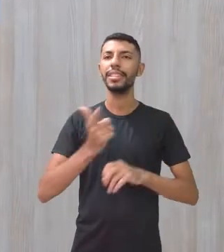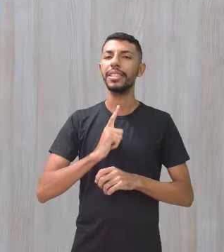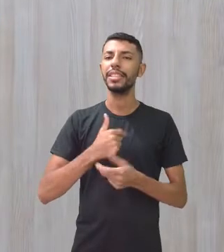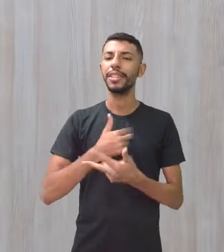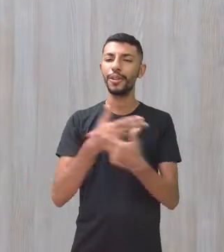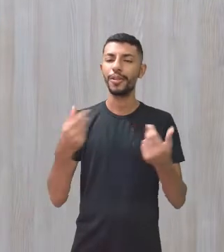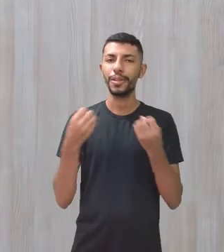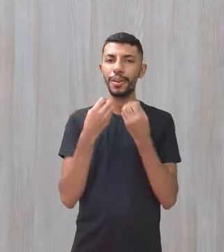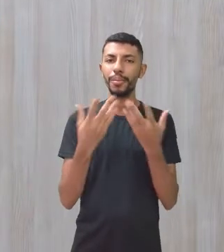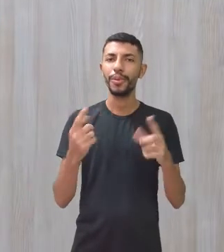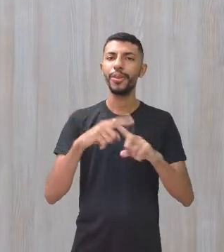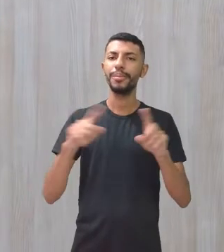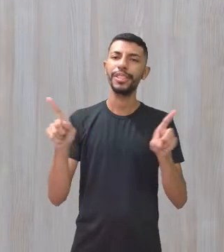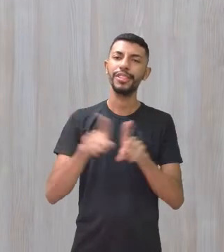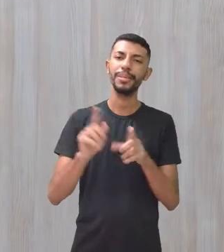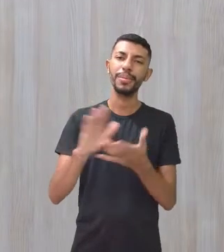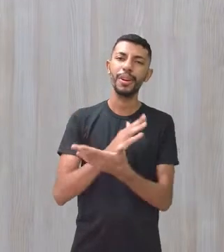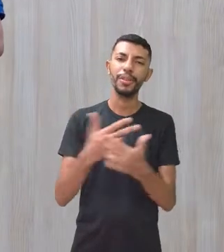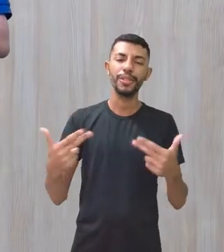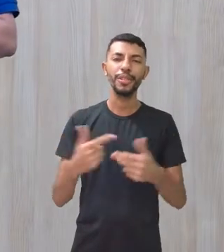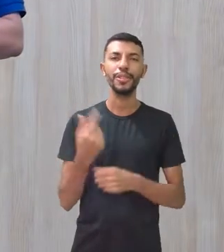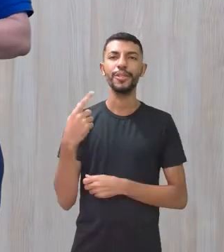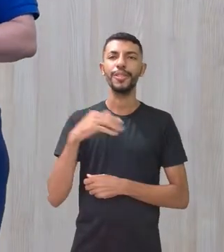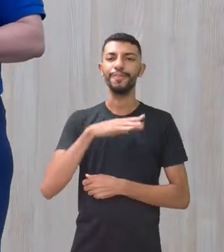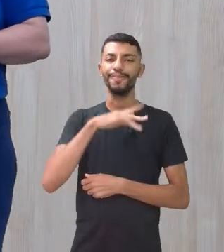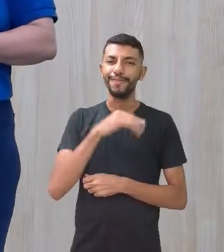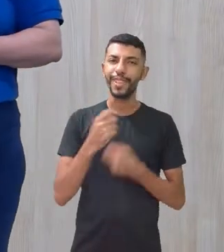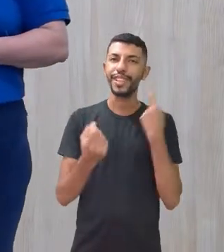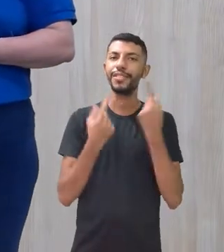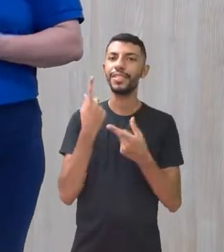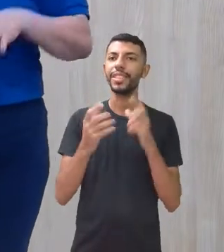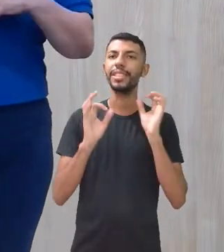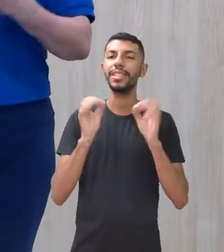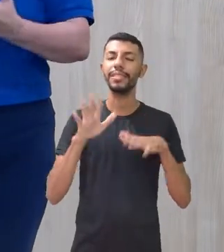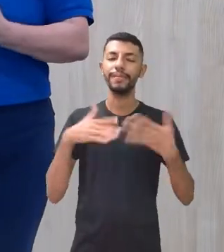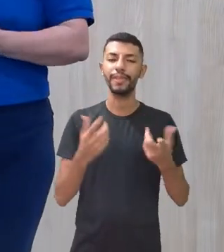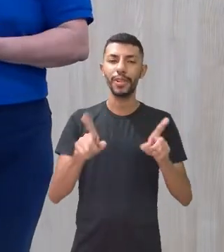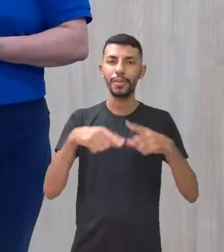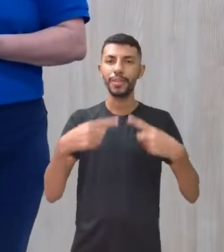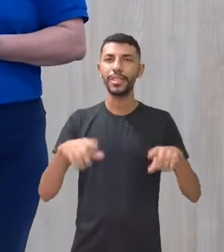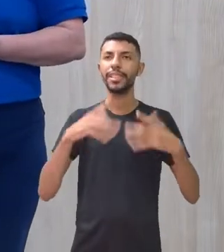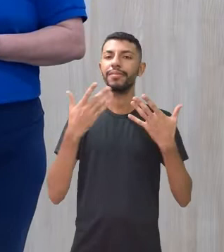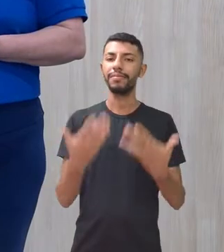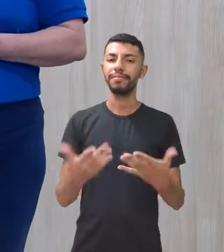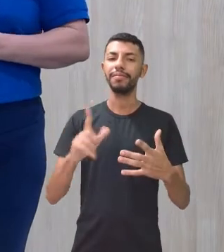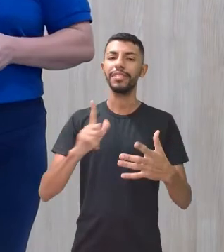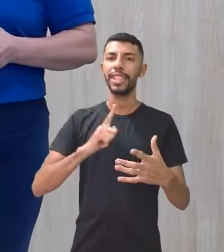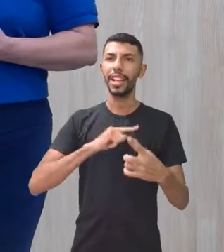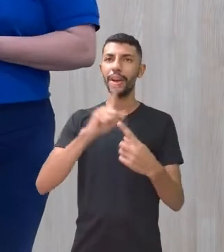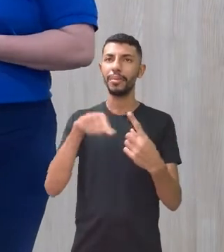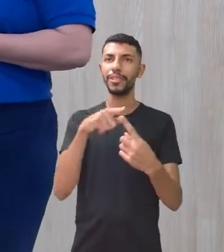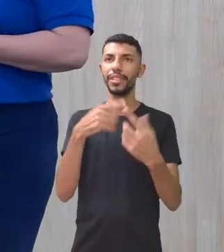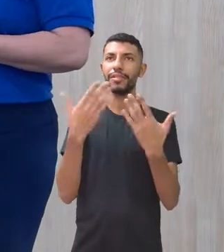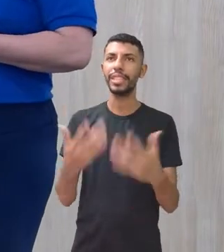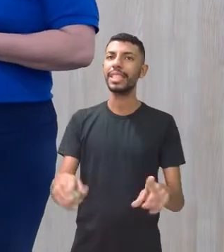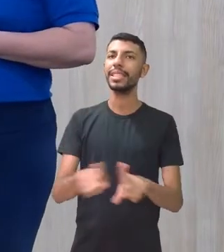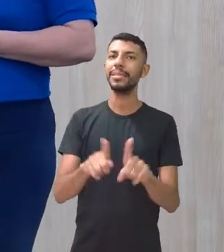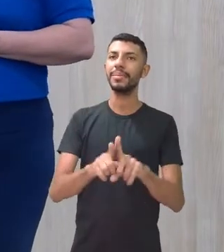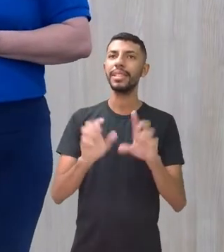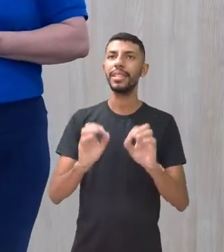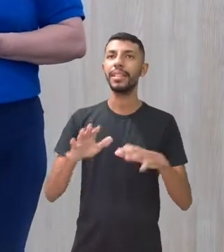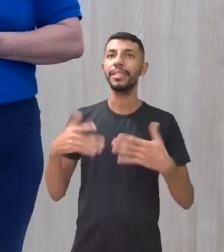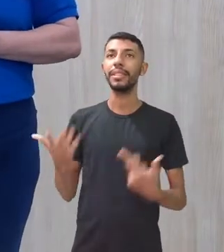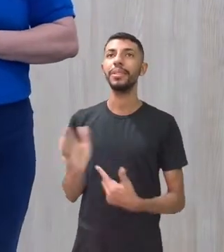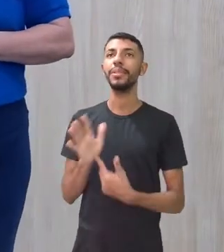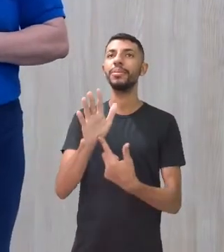mas também tão perverso às vezes. Então, a música tem também essa função, a gente vai falar sobre isso. E aí, eu trouxe uma